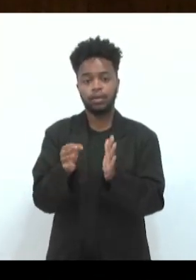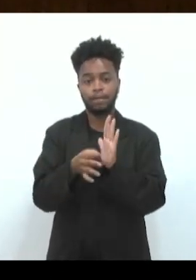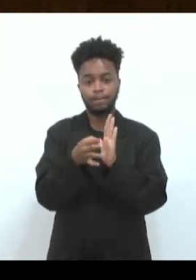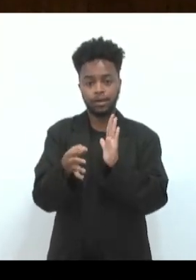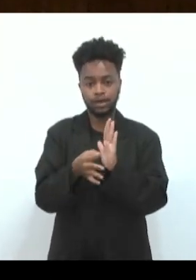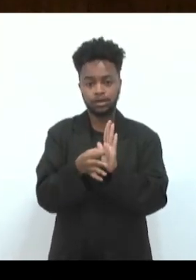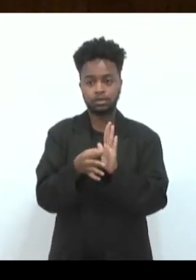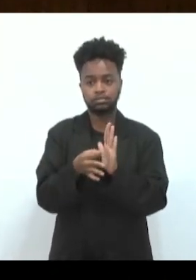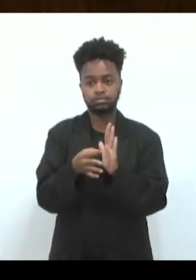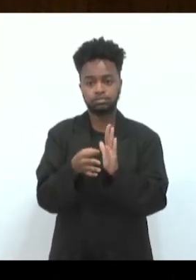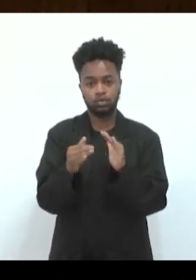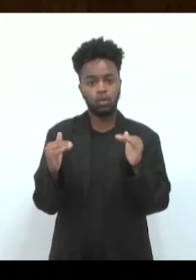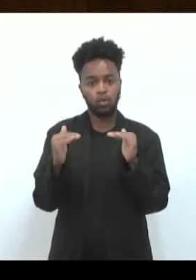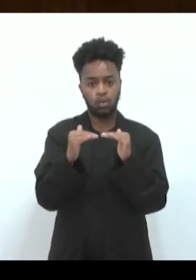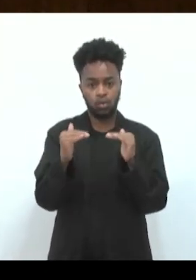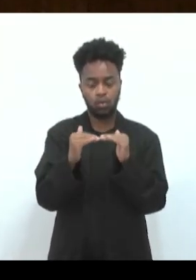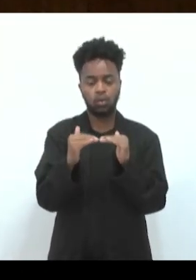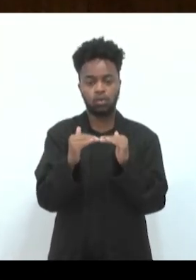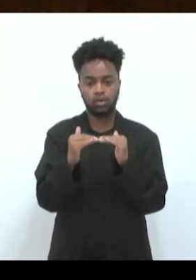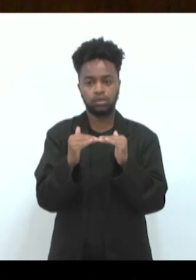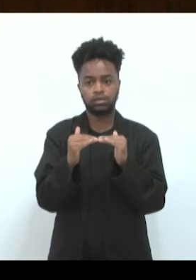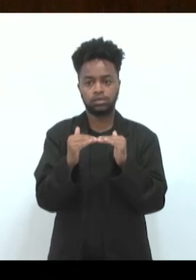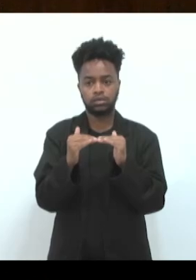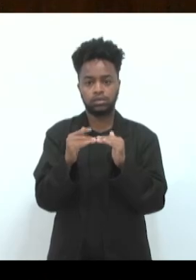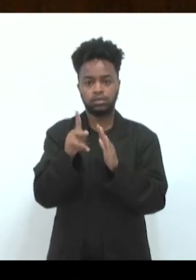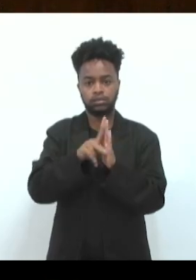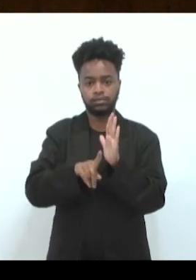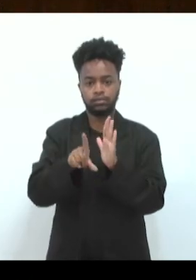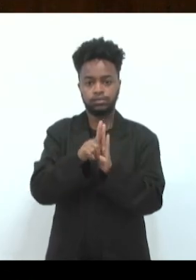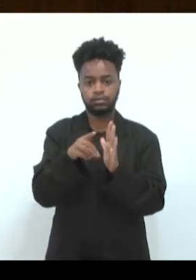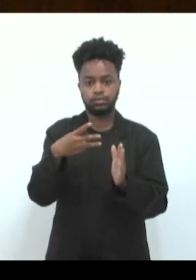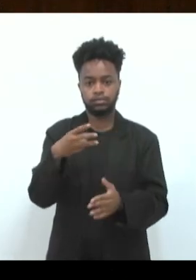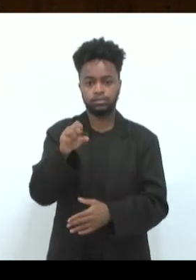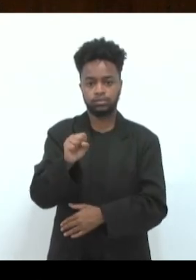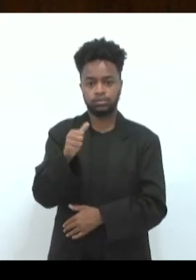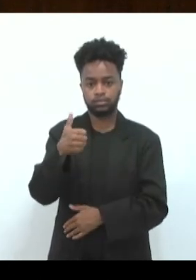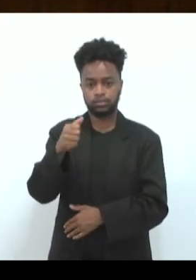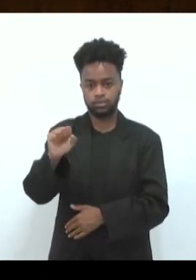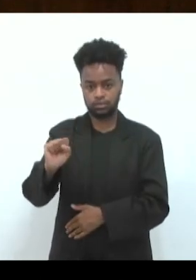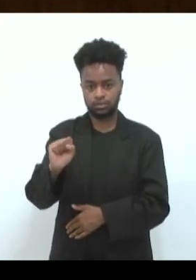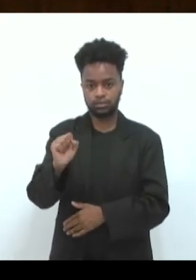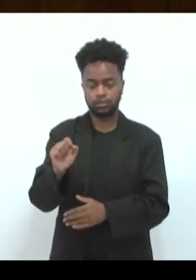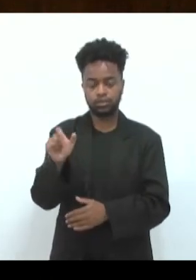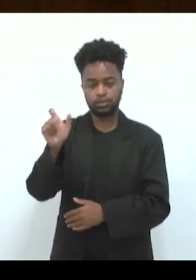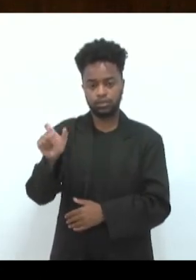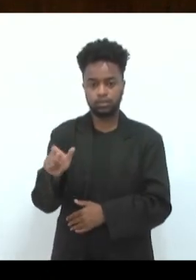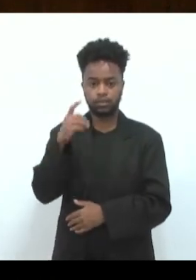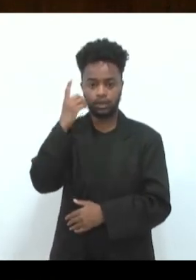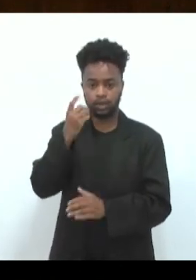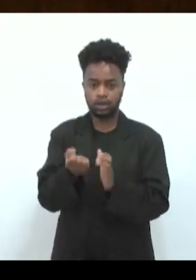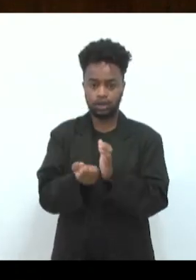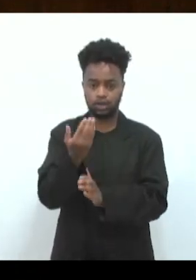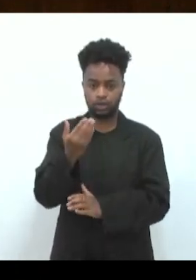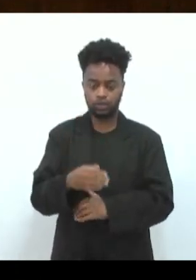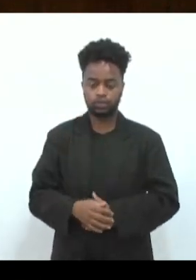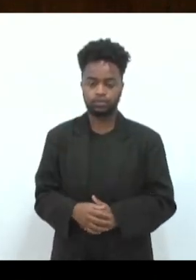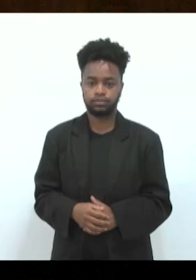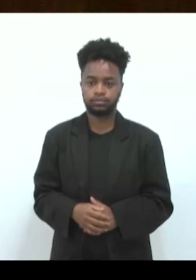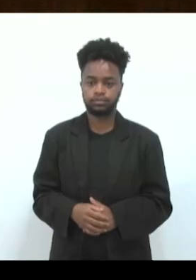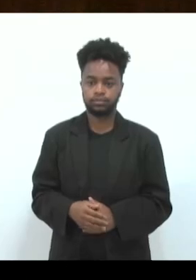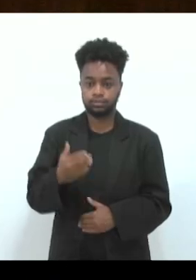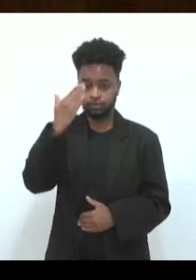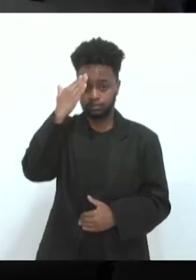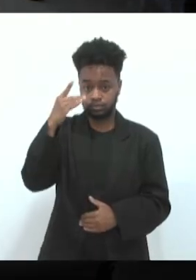é altamente favorável ao PL 3818 da deputada Marina do MST.